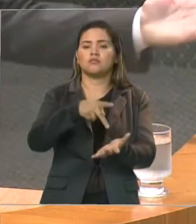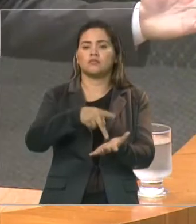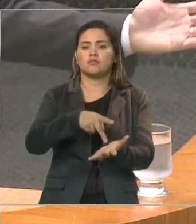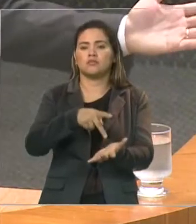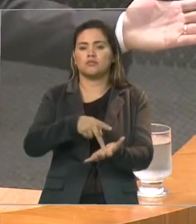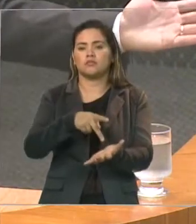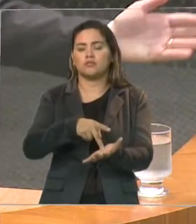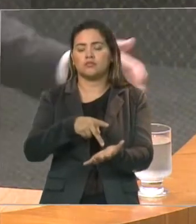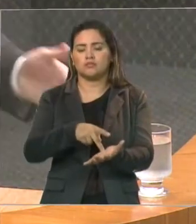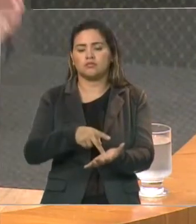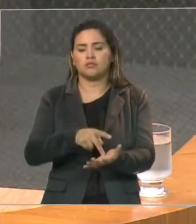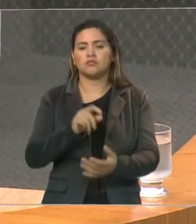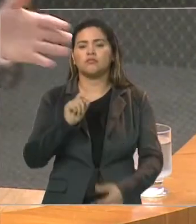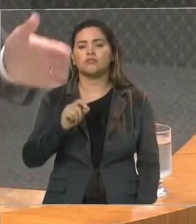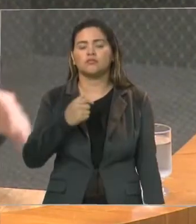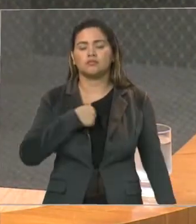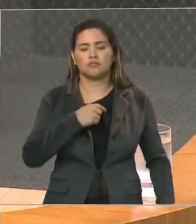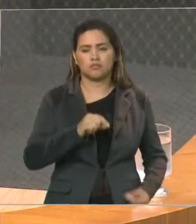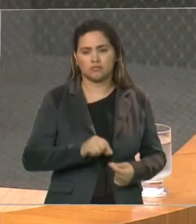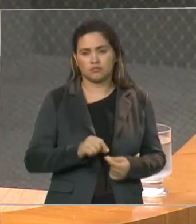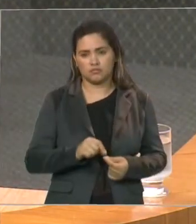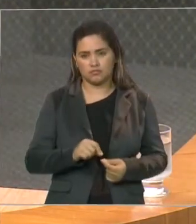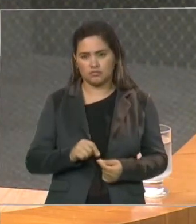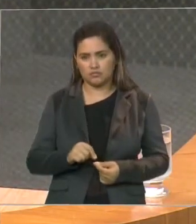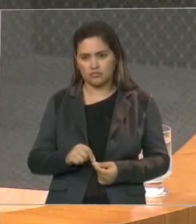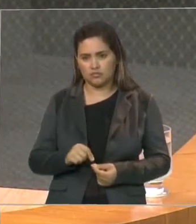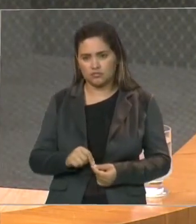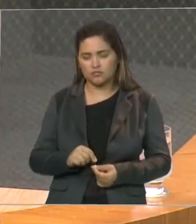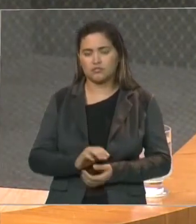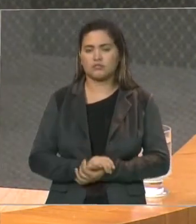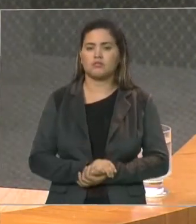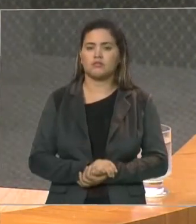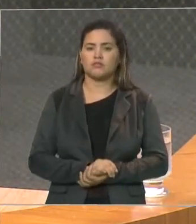o que é que eu fiz? Como primeira e única medida até agora,